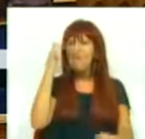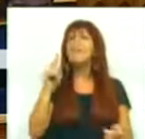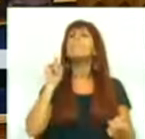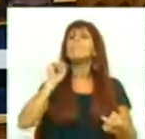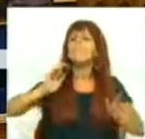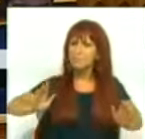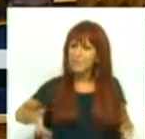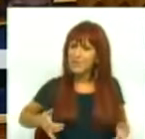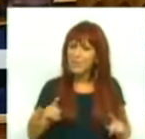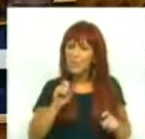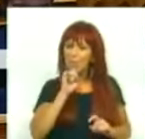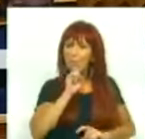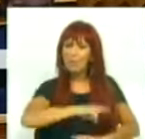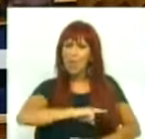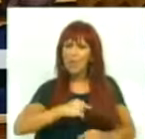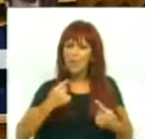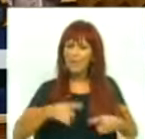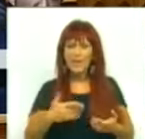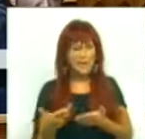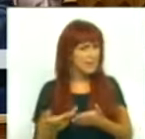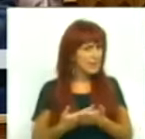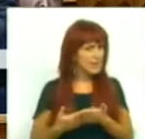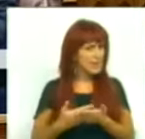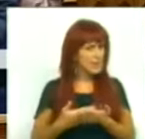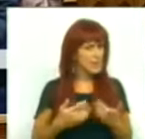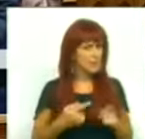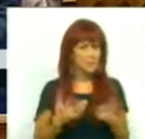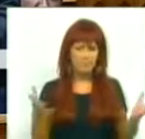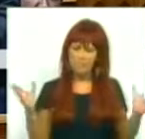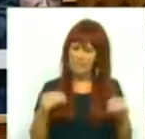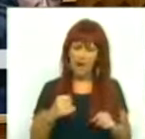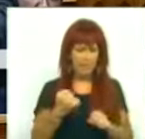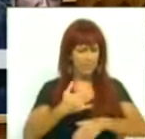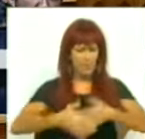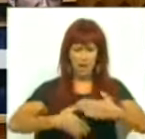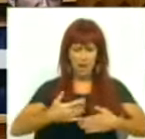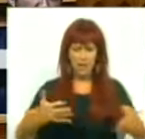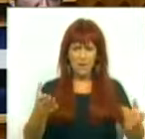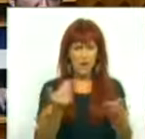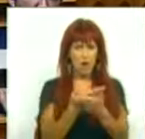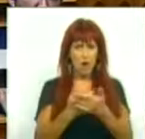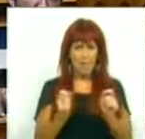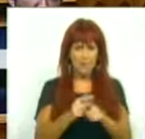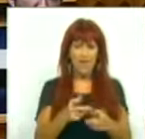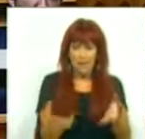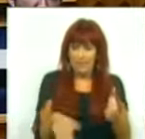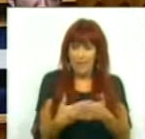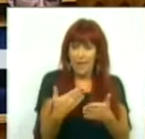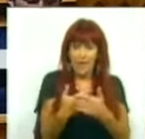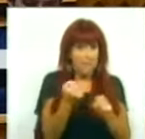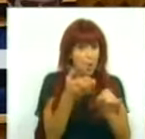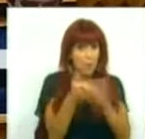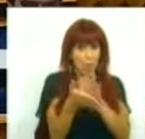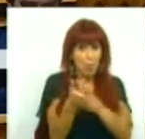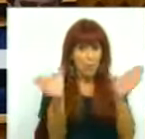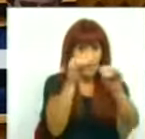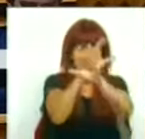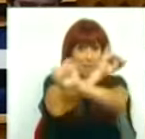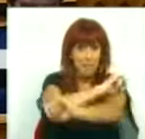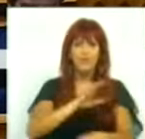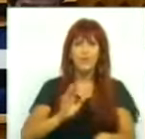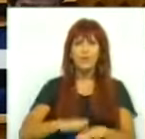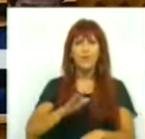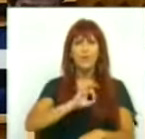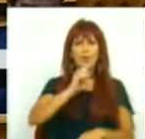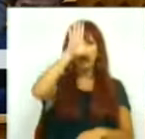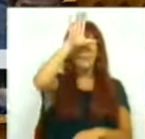pressuposto essencial para podermos ter uma economia com mais dinamismo e uma economia que gera mais emprego. Por